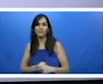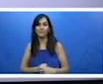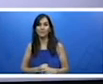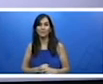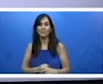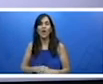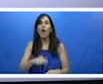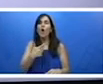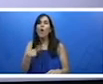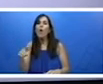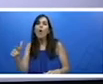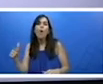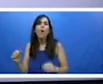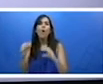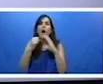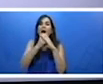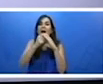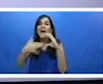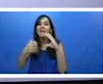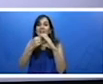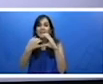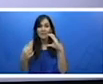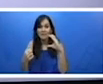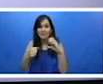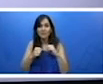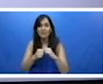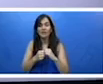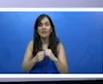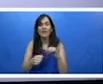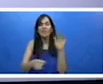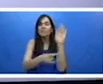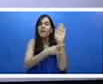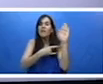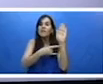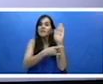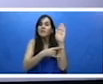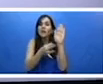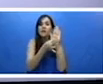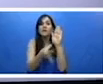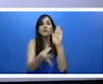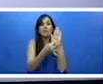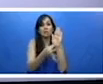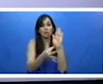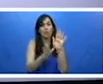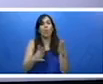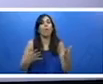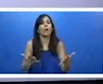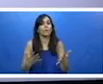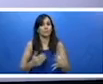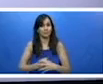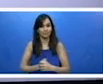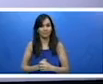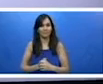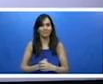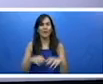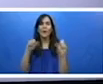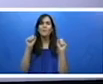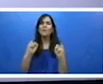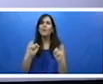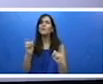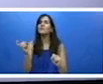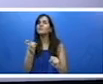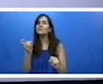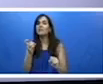Outras características da resenha crítica, que é aquela que contém argumentos. Pode ser escrito em primeira ou em